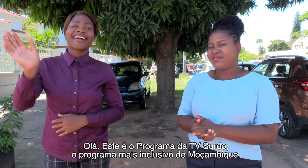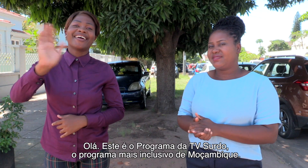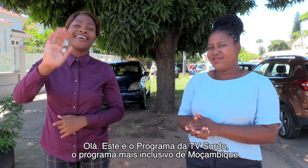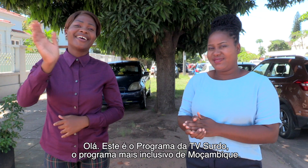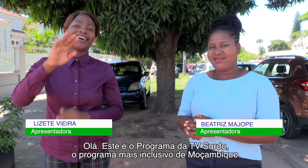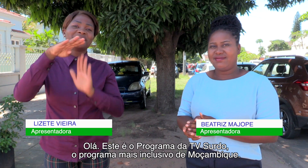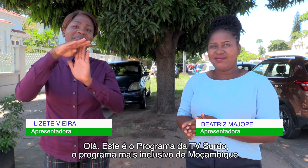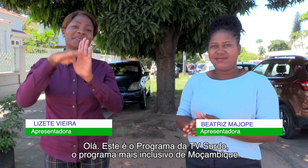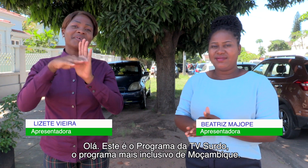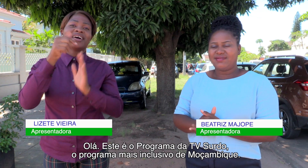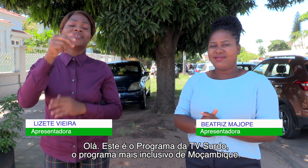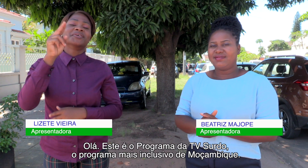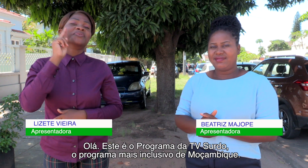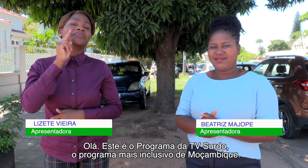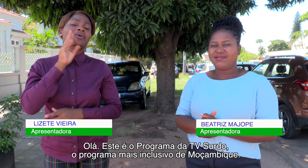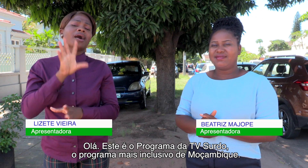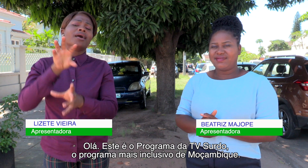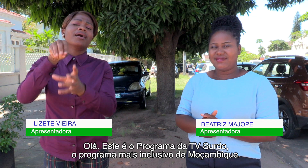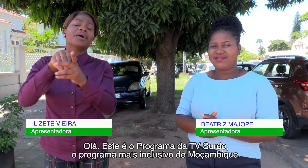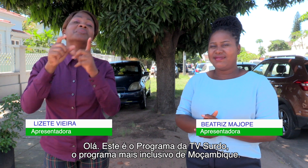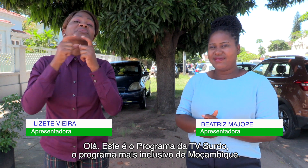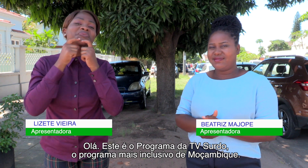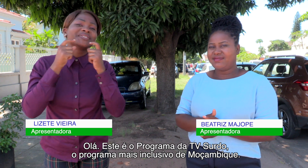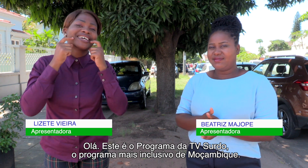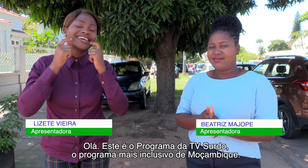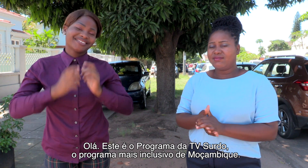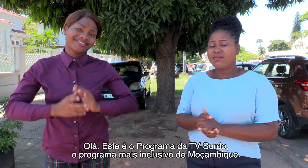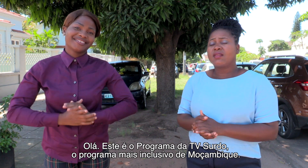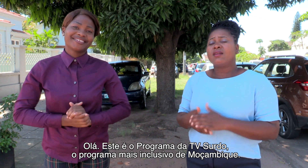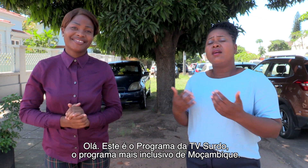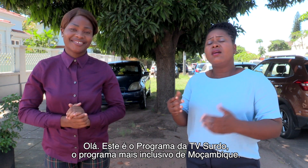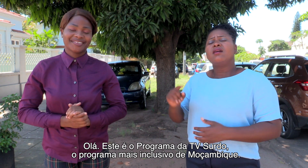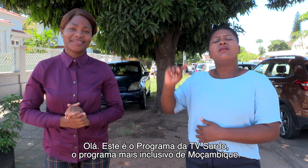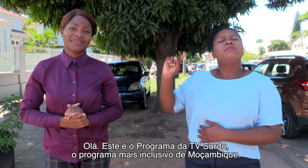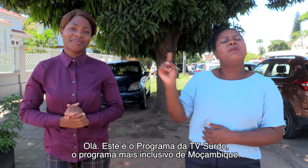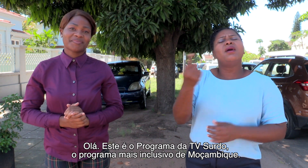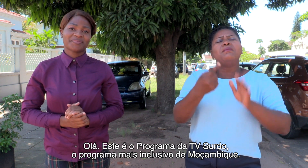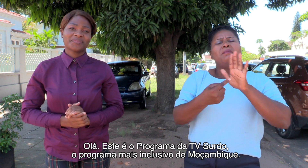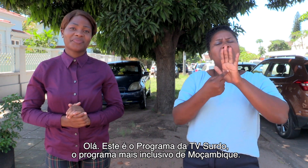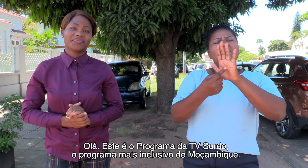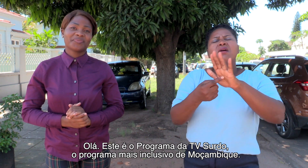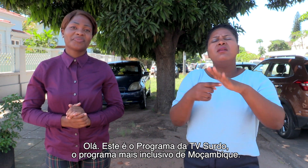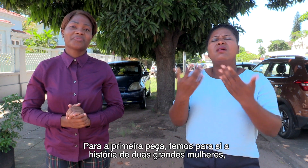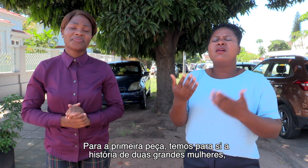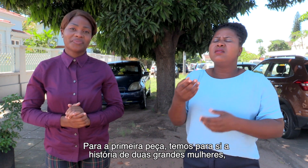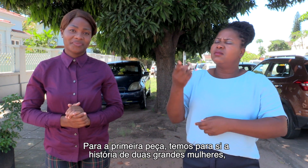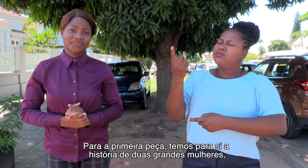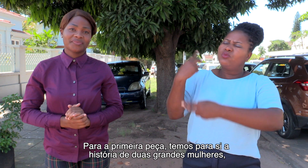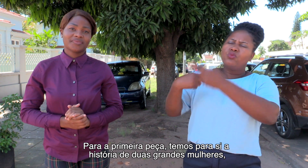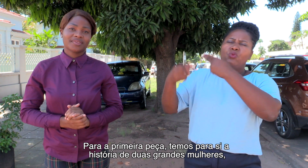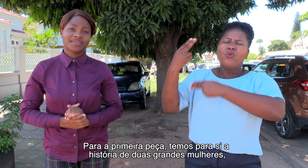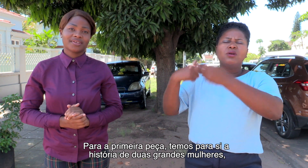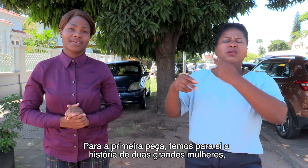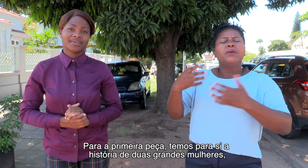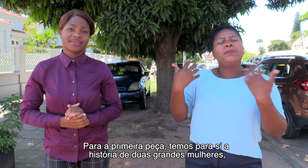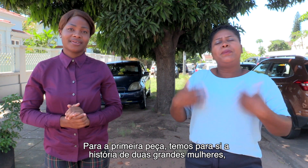Olá, este é o programa da TV Surdo, o programa mais inclusivo de Moçambique. Para a